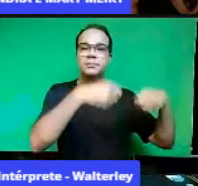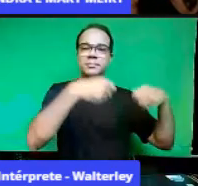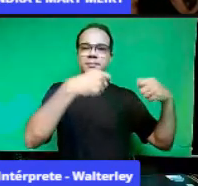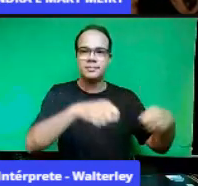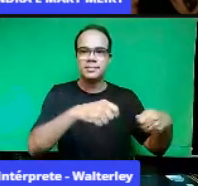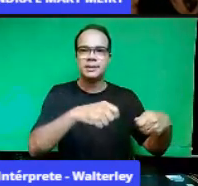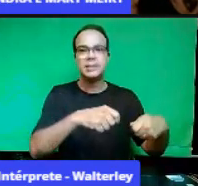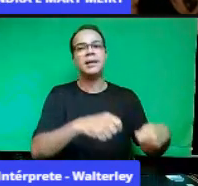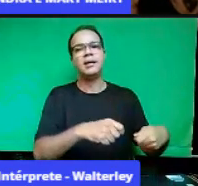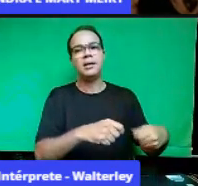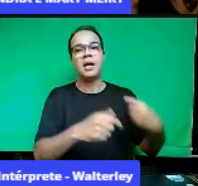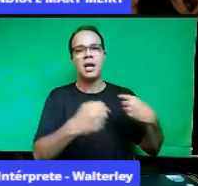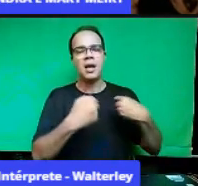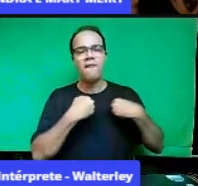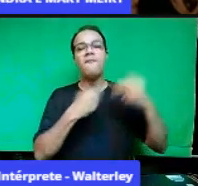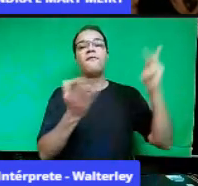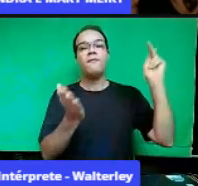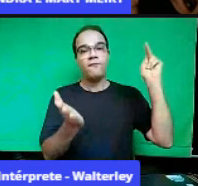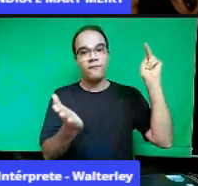de amadurecimento e serão.